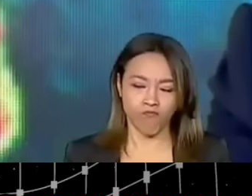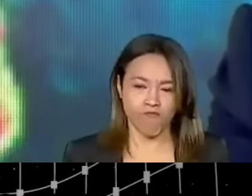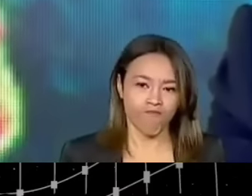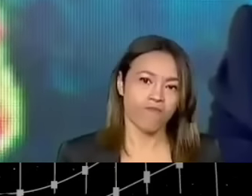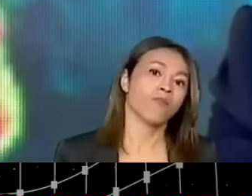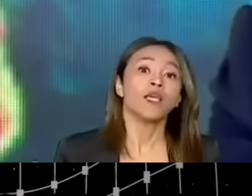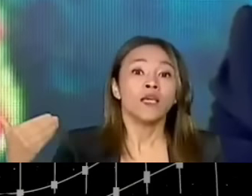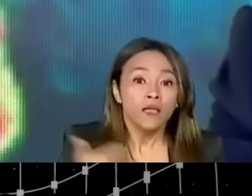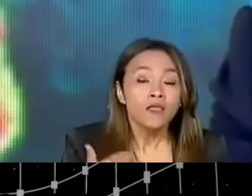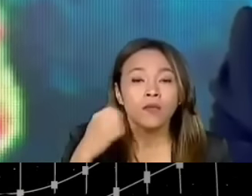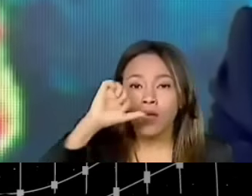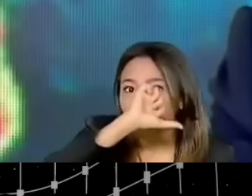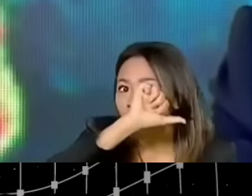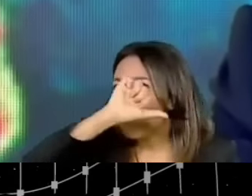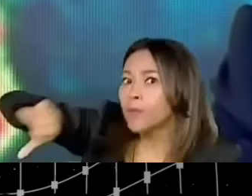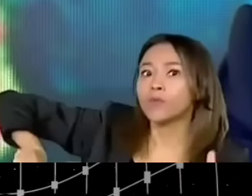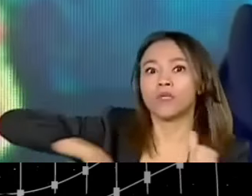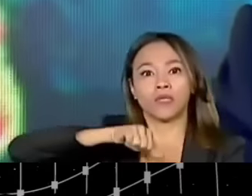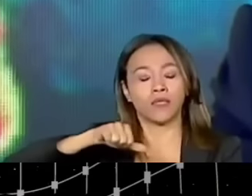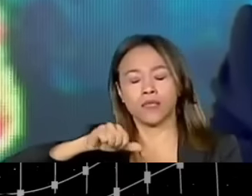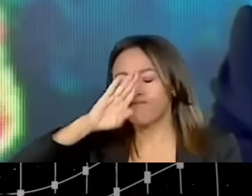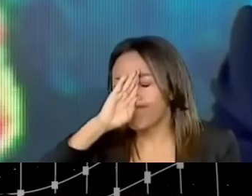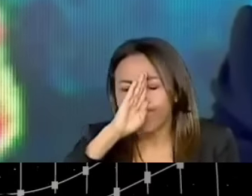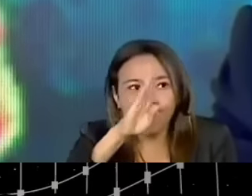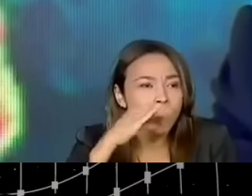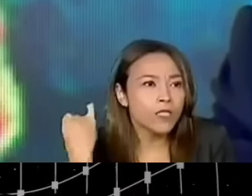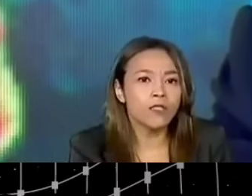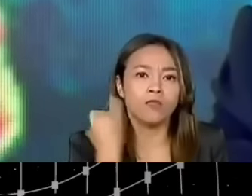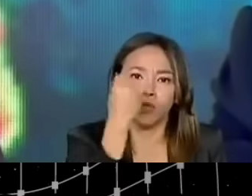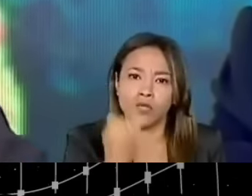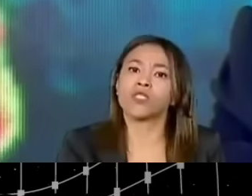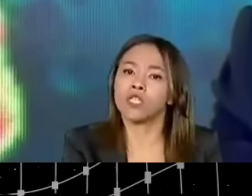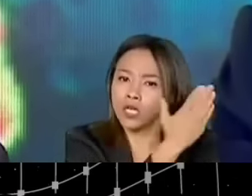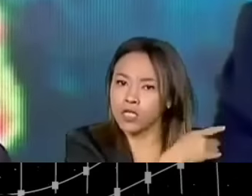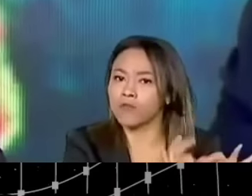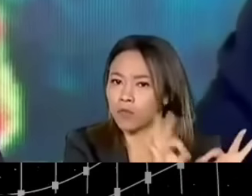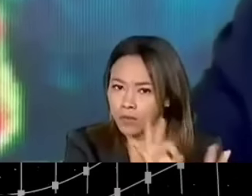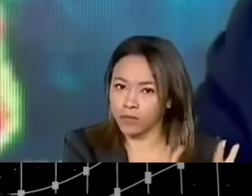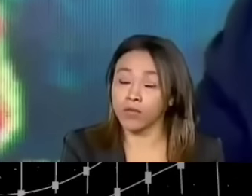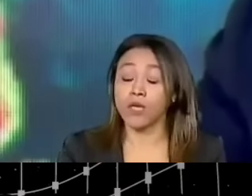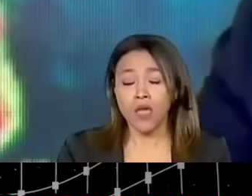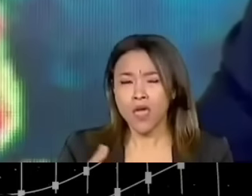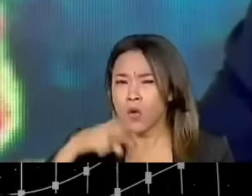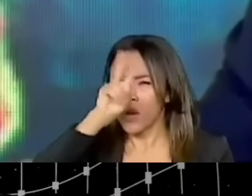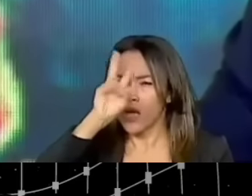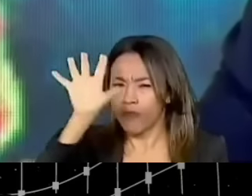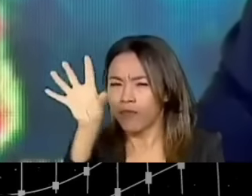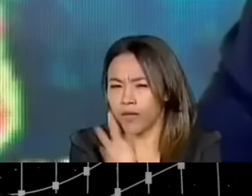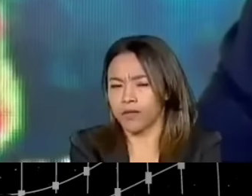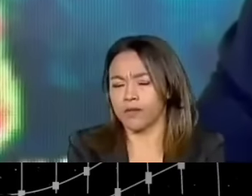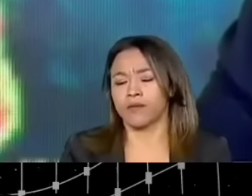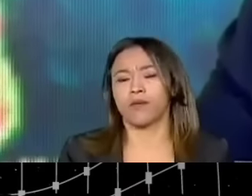é uma mudança fundamental em relação ao que havia preteritamente. Eu lembro, para finalizar,